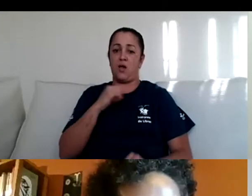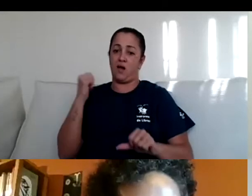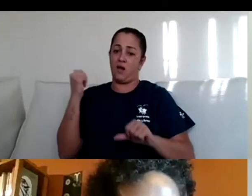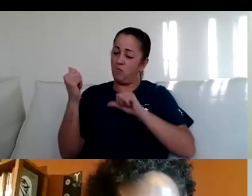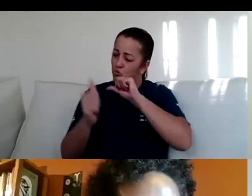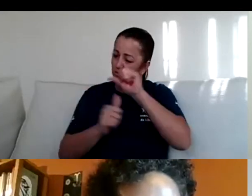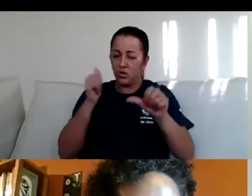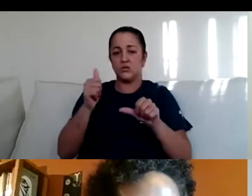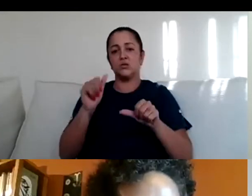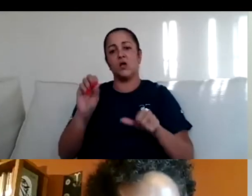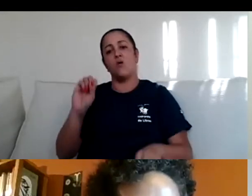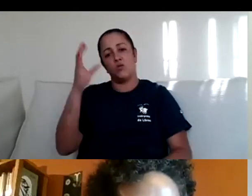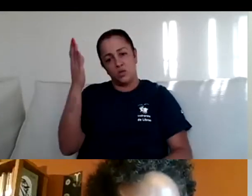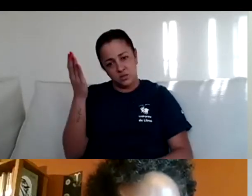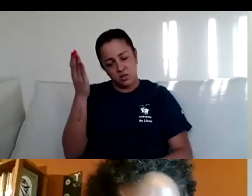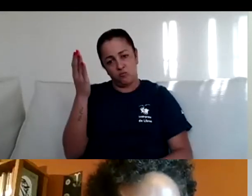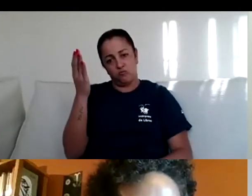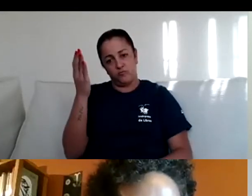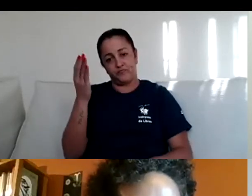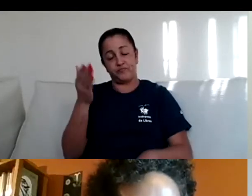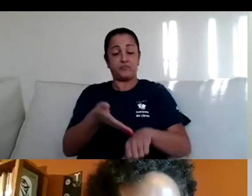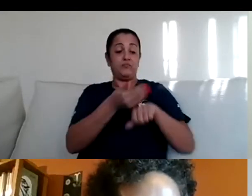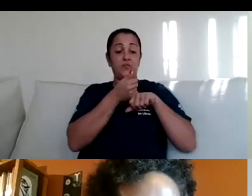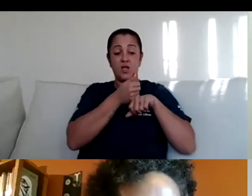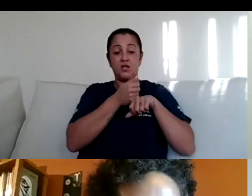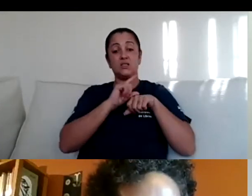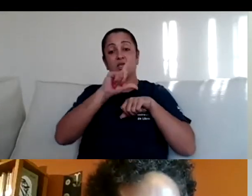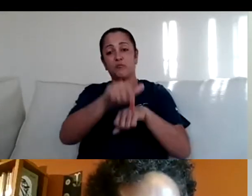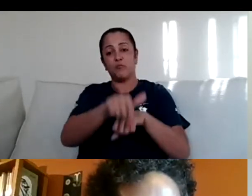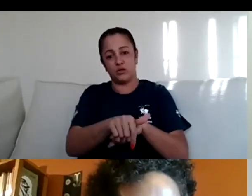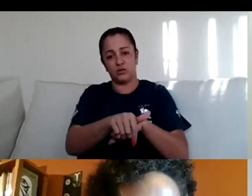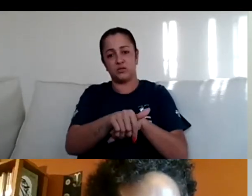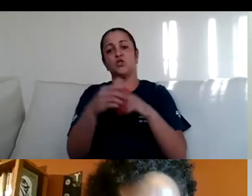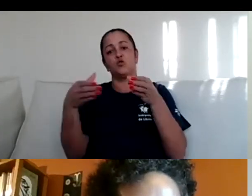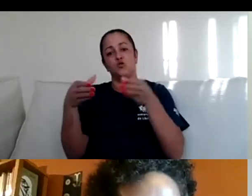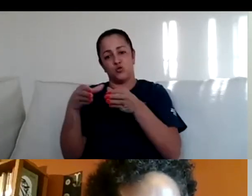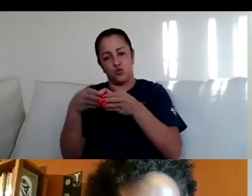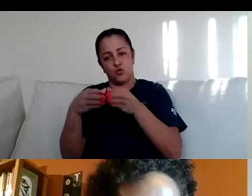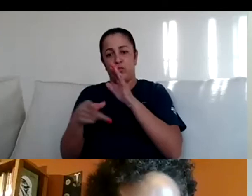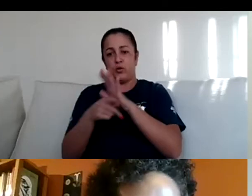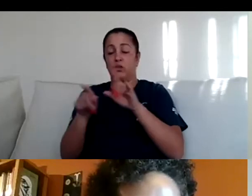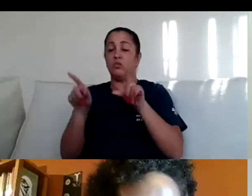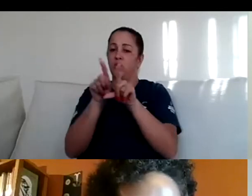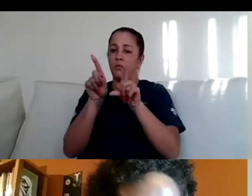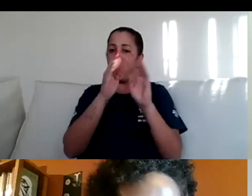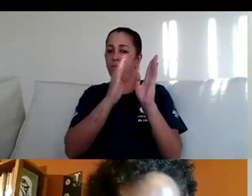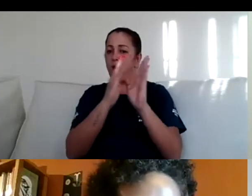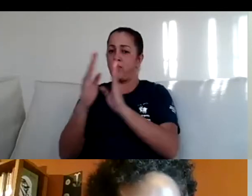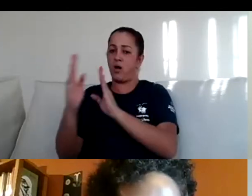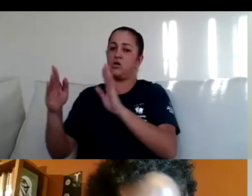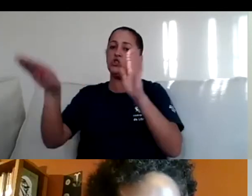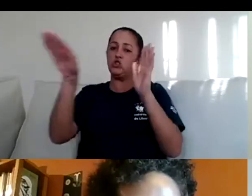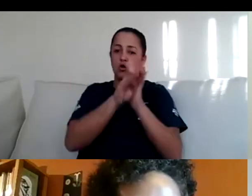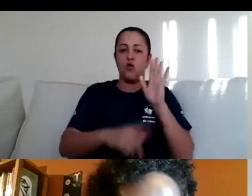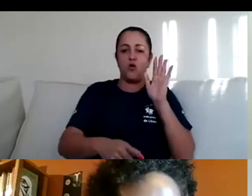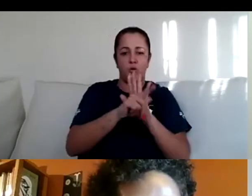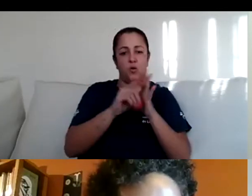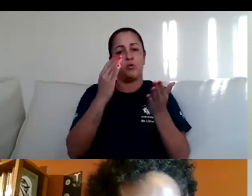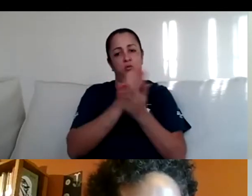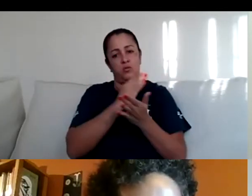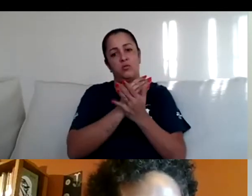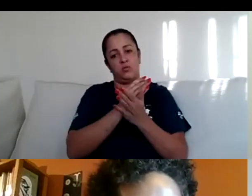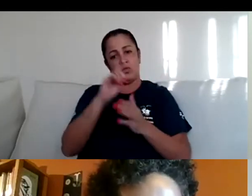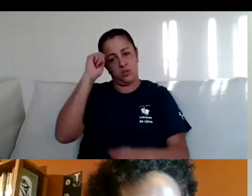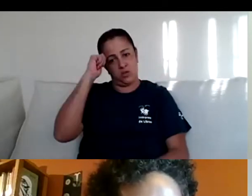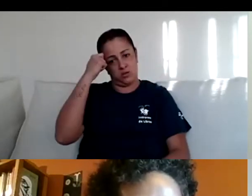que aconteceu antes e depois dos clubes e do acervo que chegou à biblioteca, sabe?